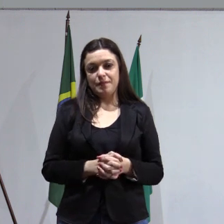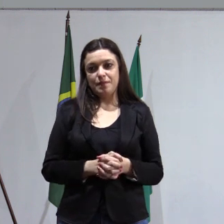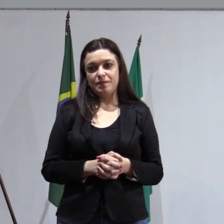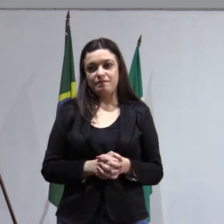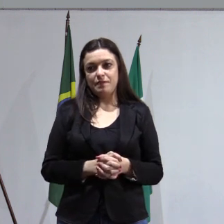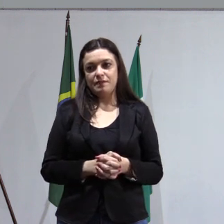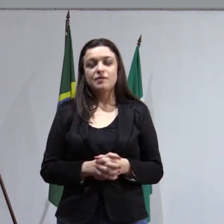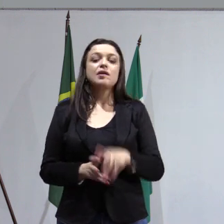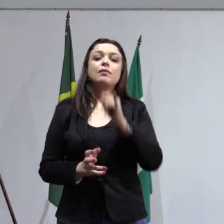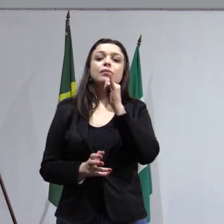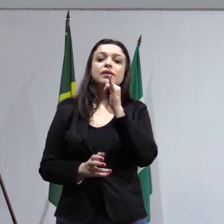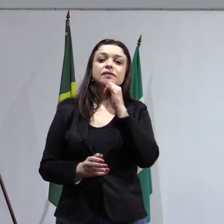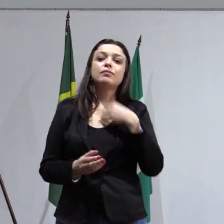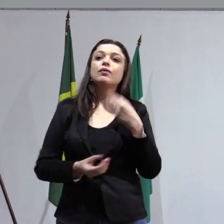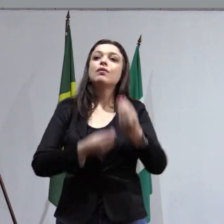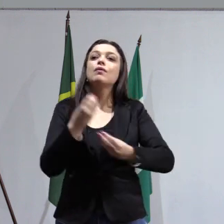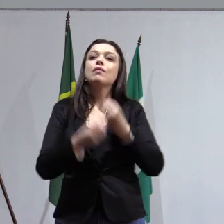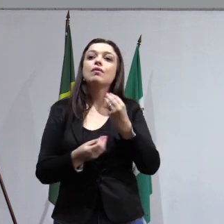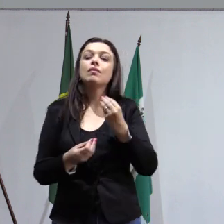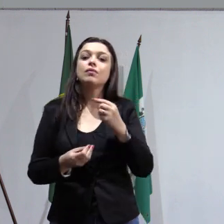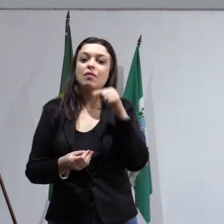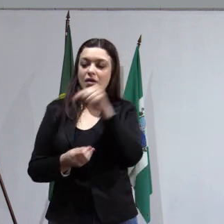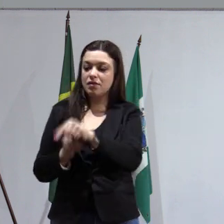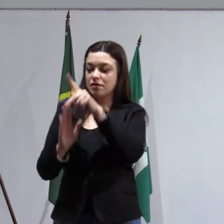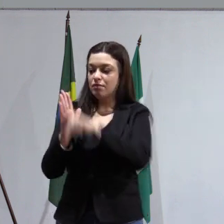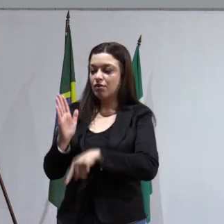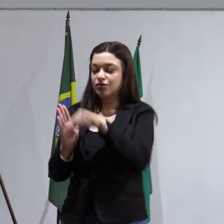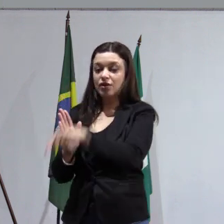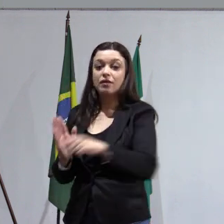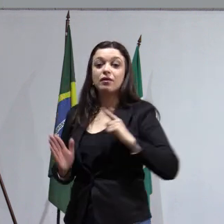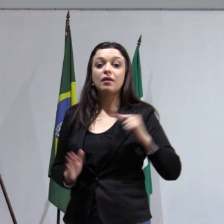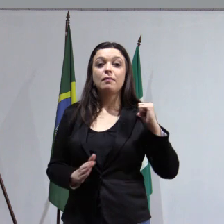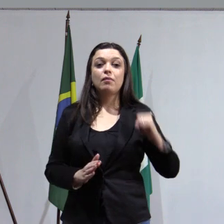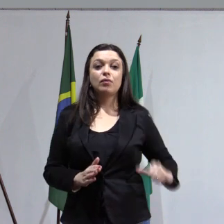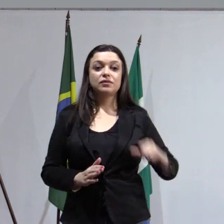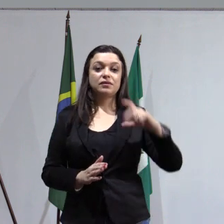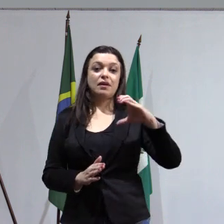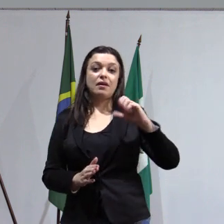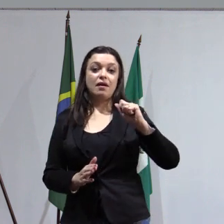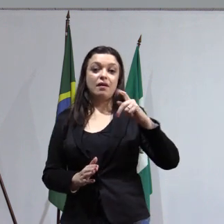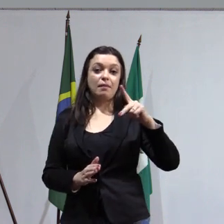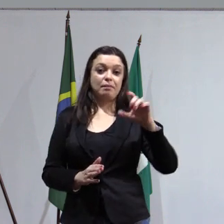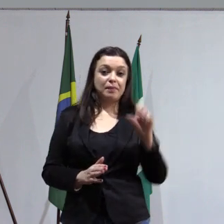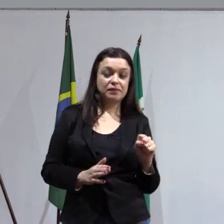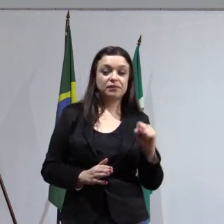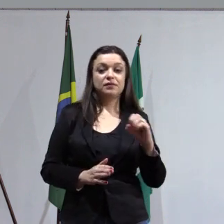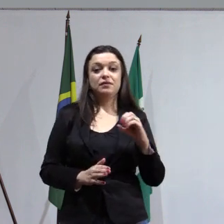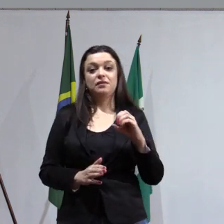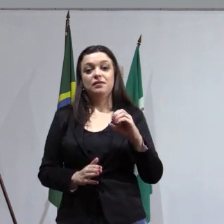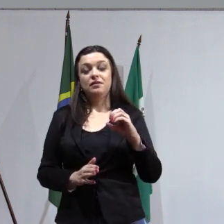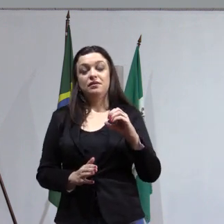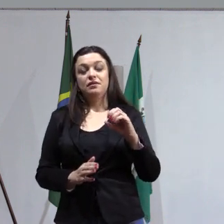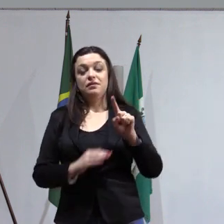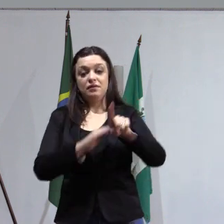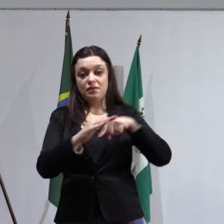exemplo, como que isso vai afetar as bolsas que os programas recebem da CAPES ou do CNPq, né?